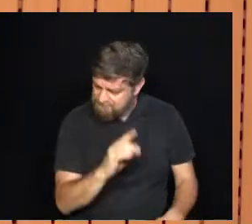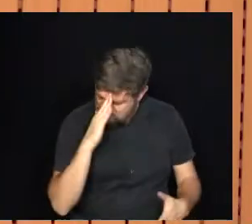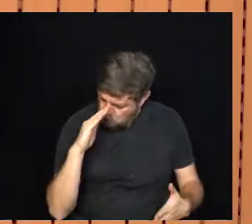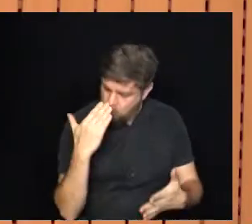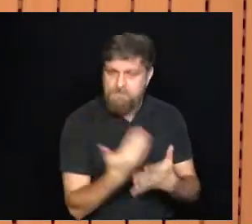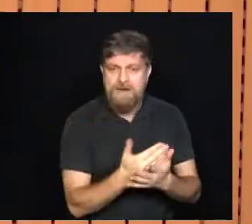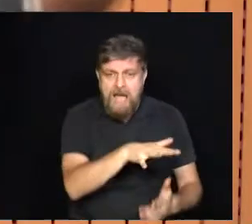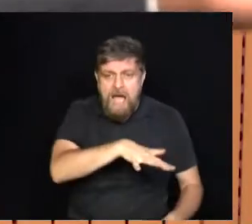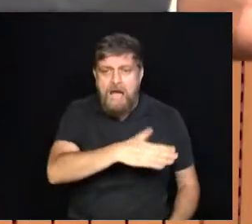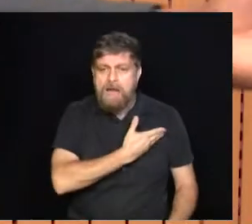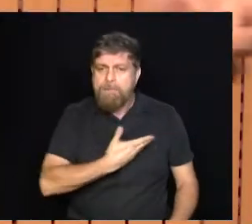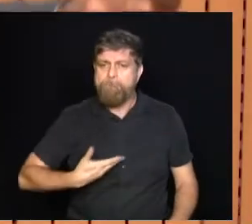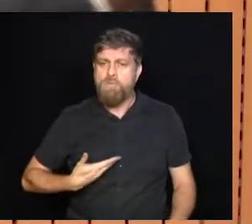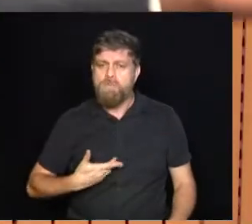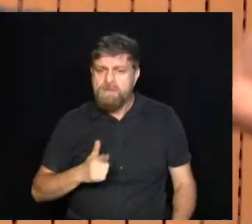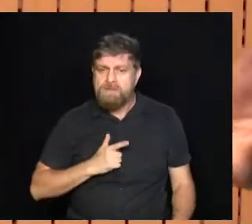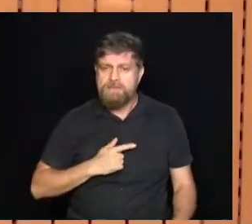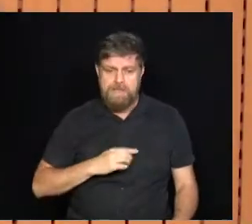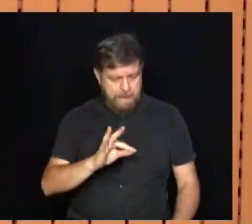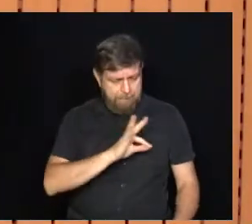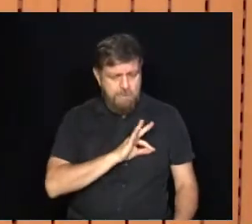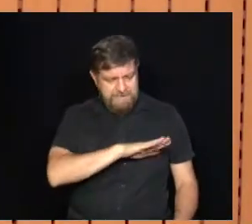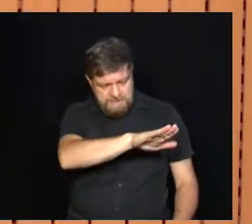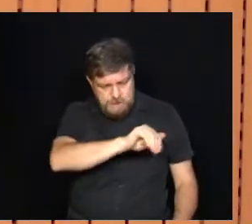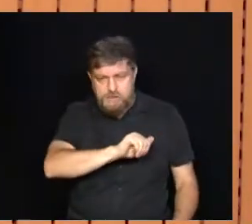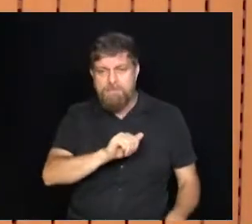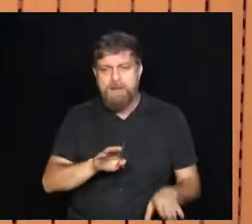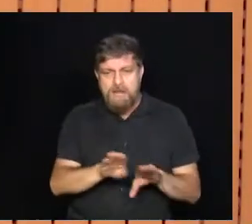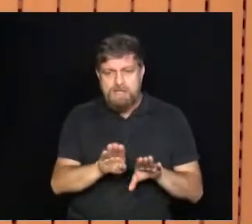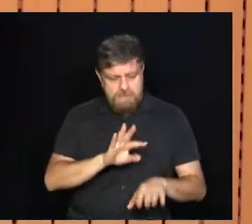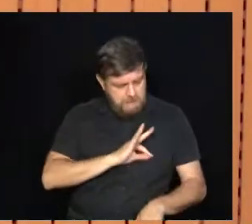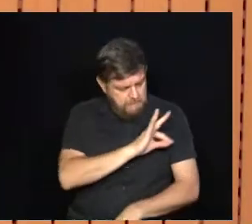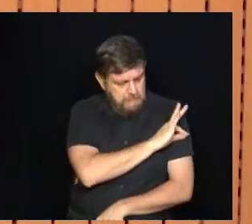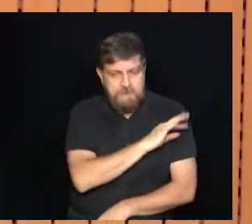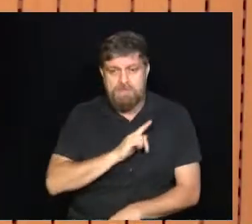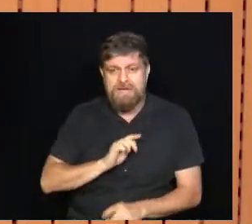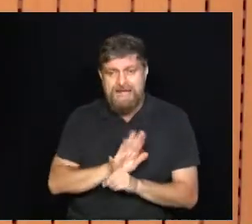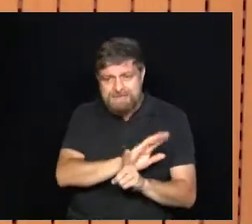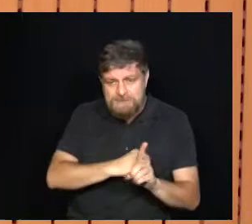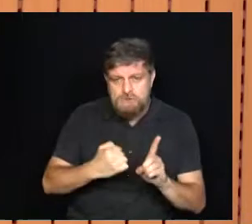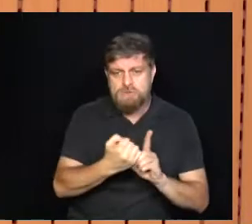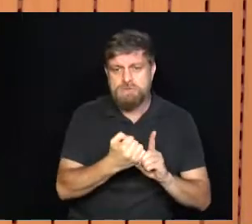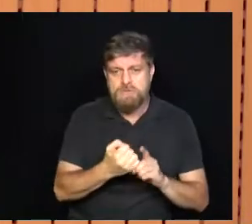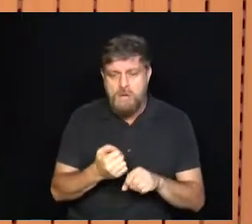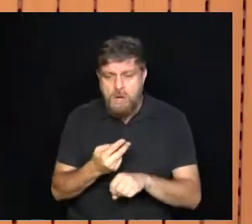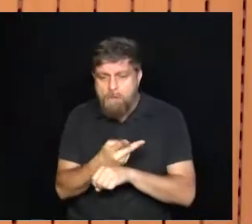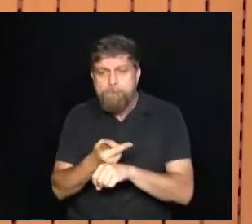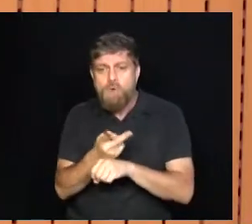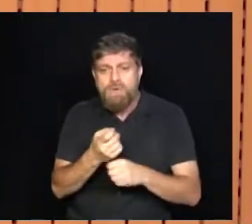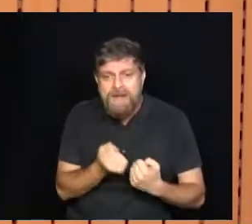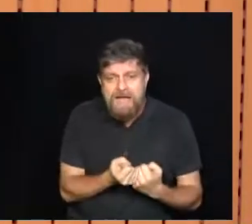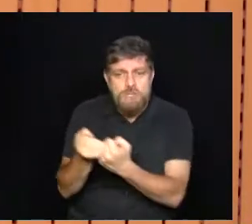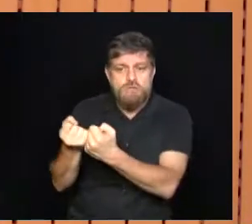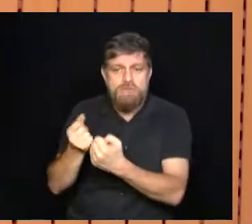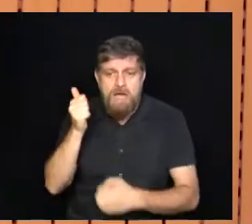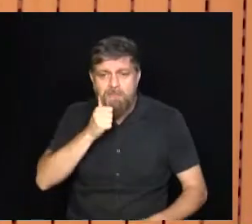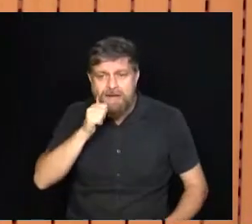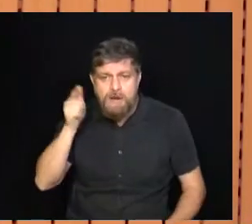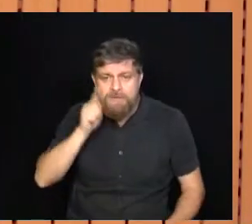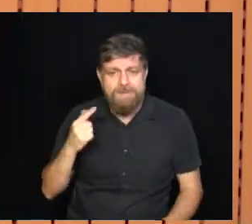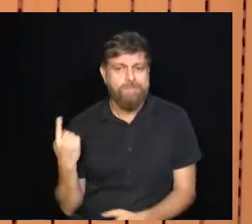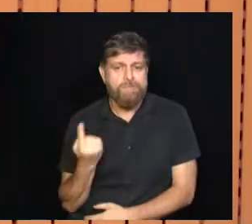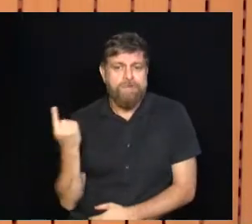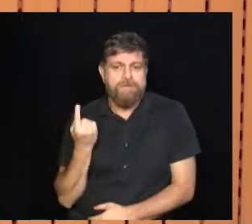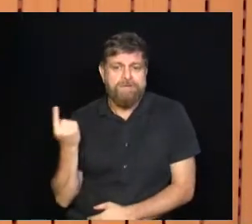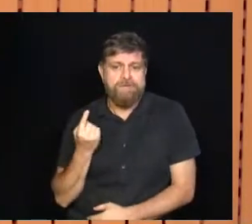órgãos públicos, ela tem que procurar a polícia, procurar a guarda, procurar assistência social, procurar uma ajuda. Ela muitas vezes não vai conseguir sozinha resolver